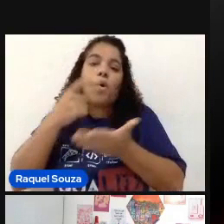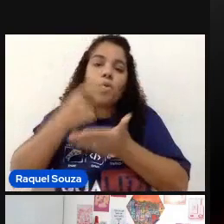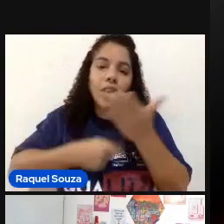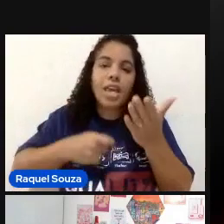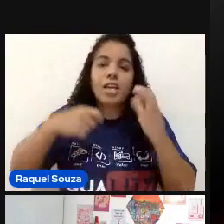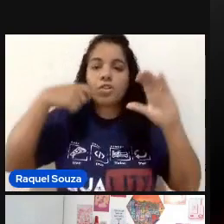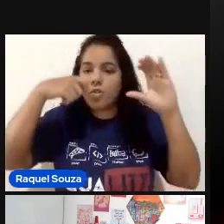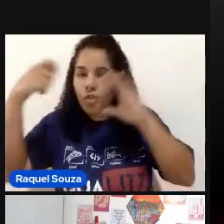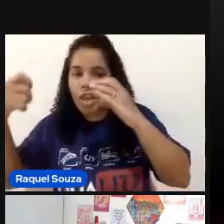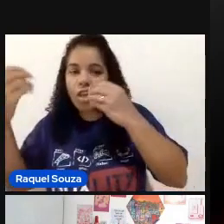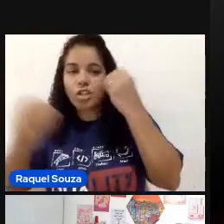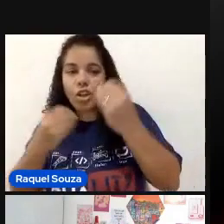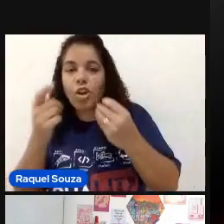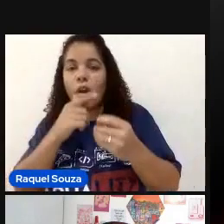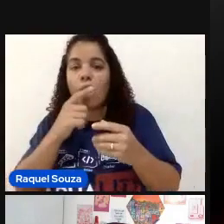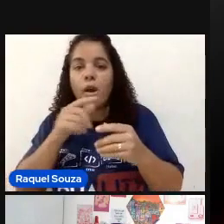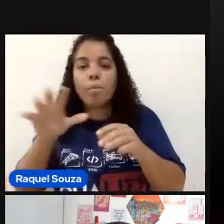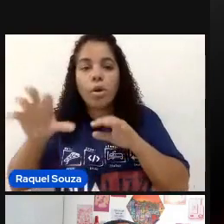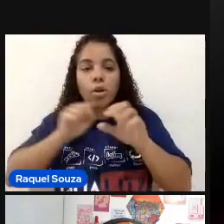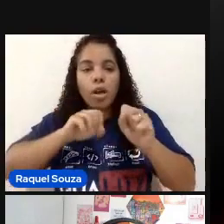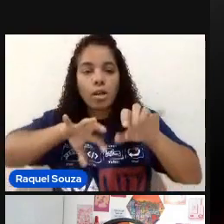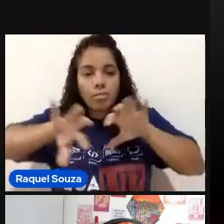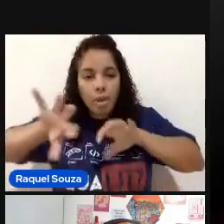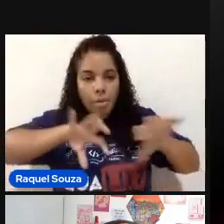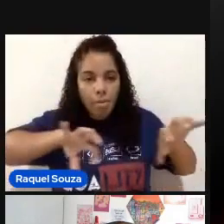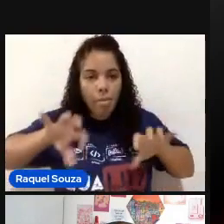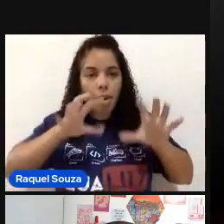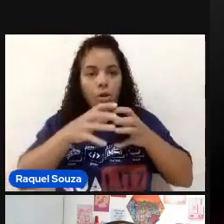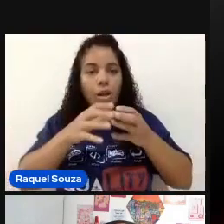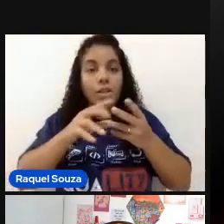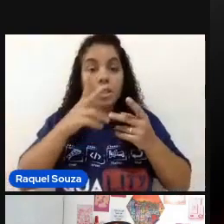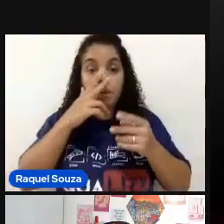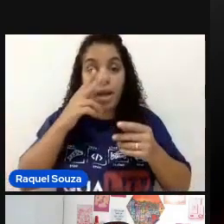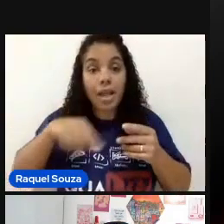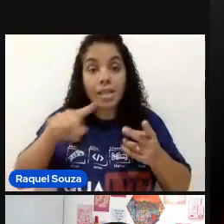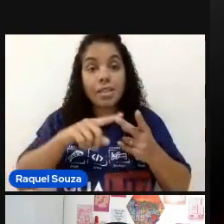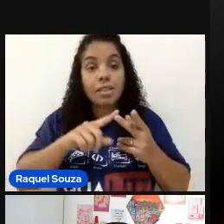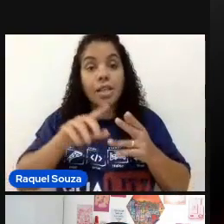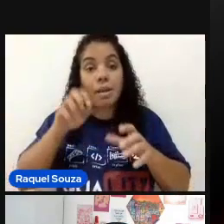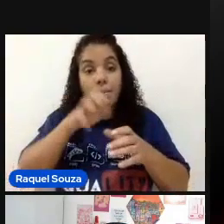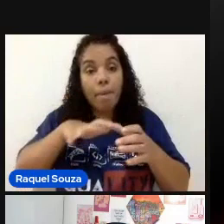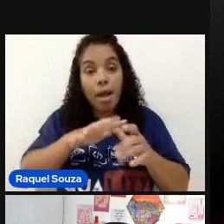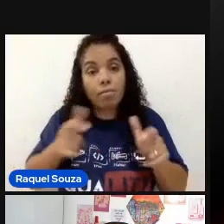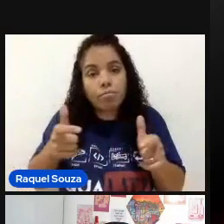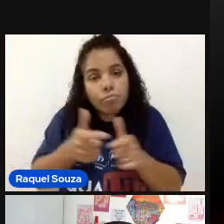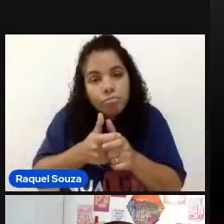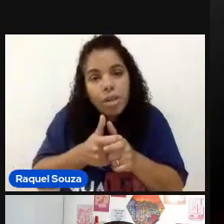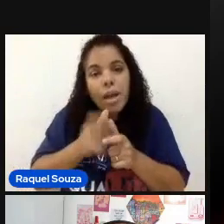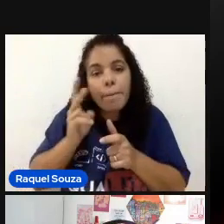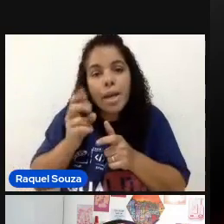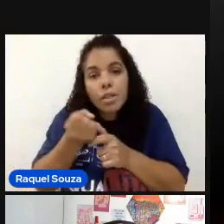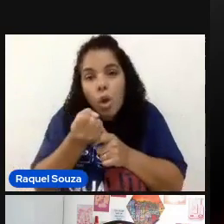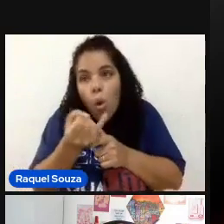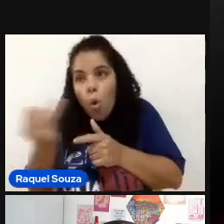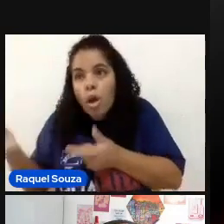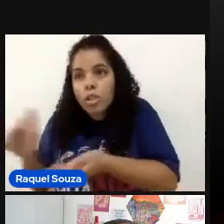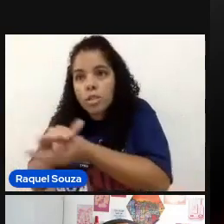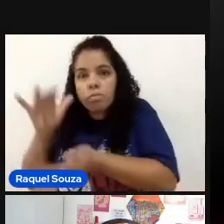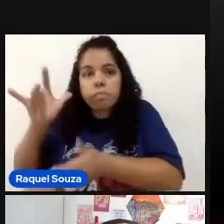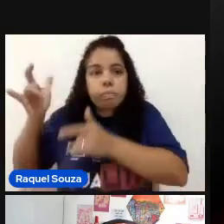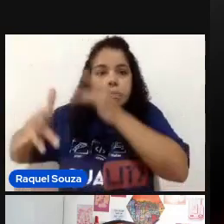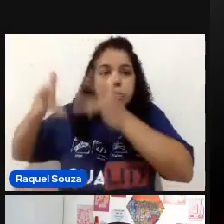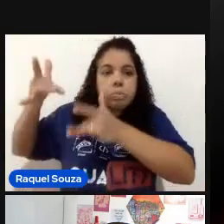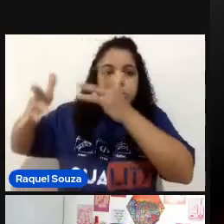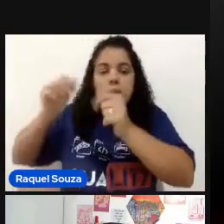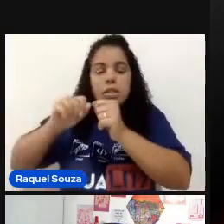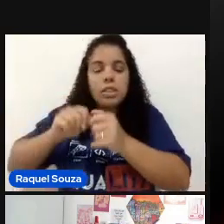de como o ato da coleta seletiva, apesar de parecer pequeno, tendo em vista a quantidade de lixo que se é descartada diariamente no nosso